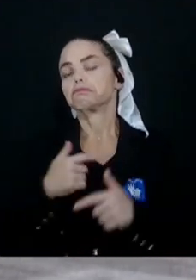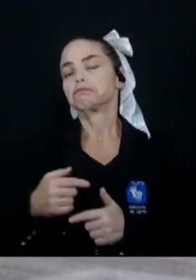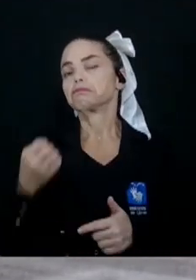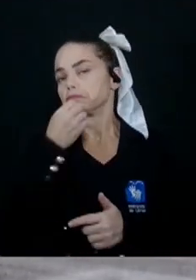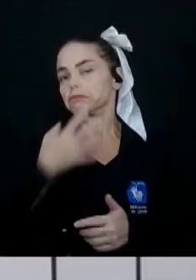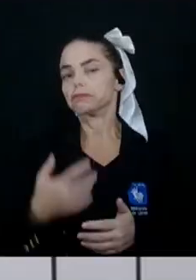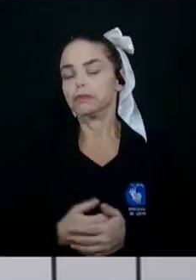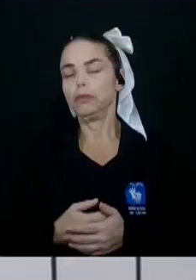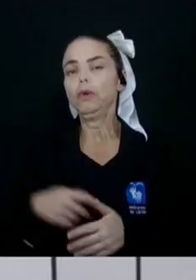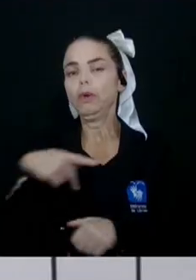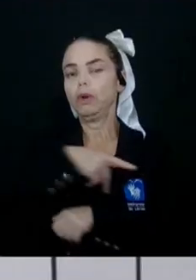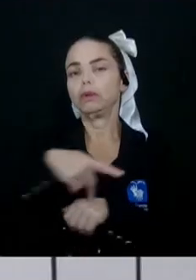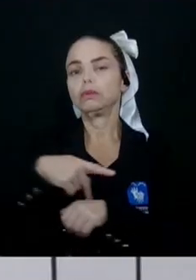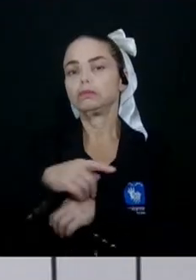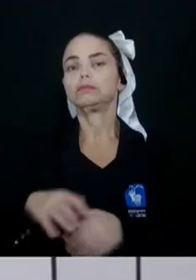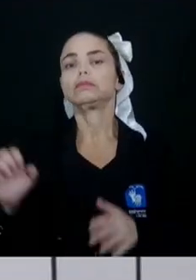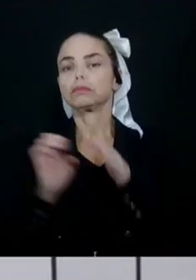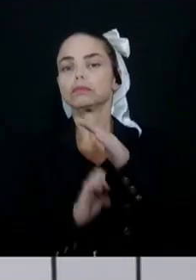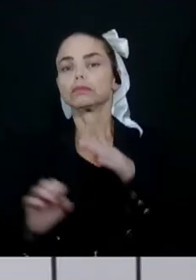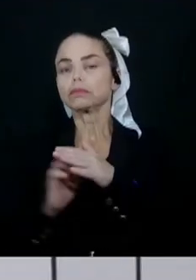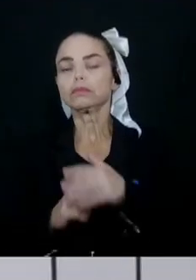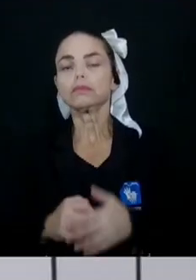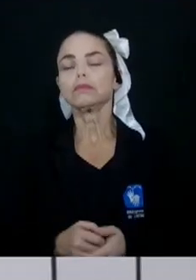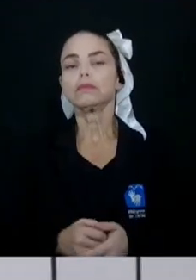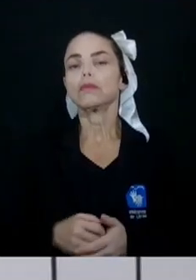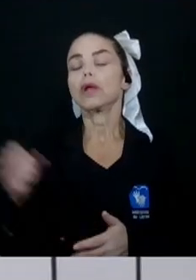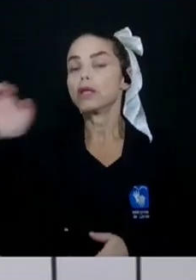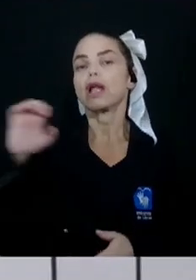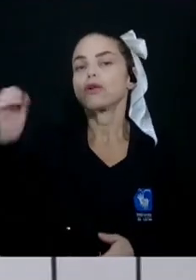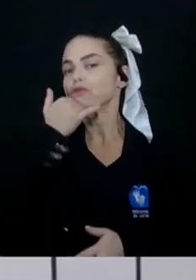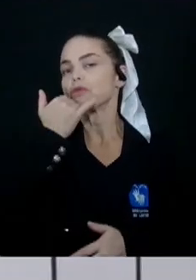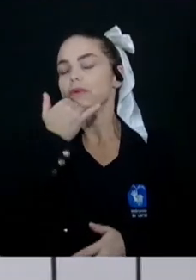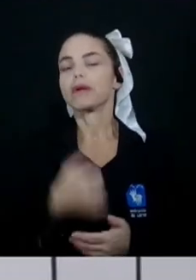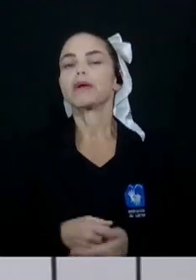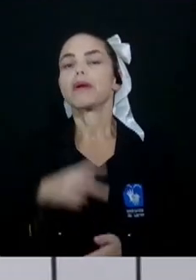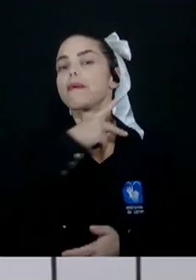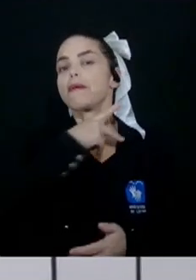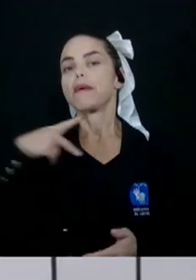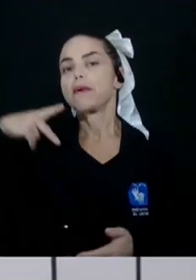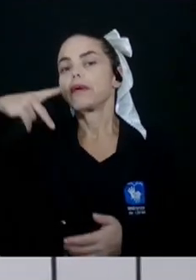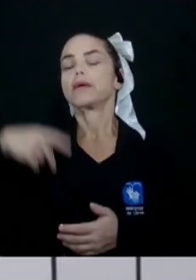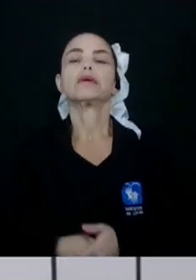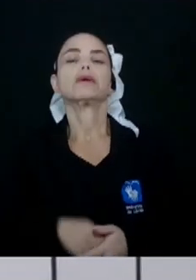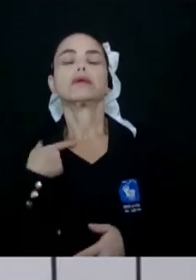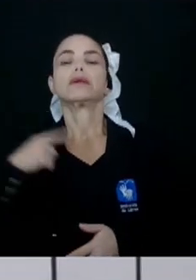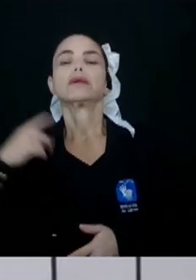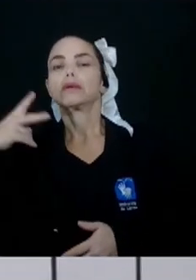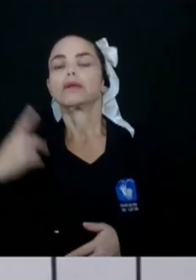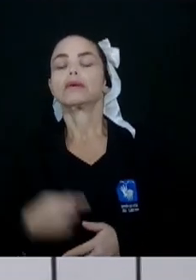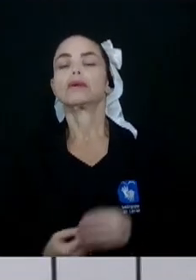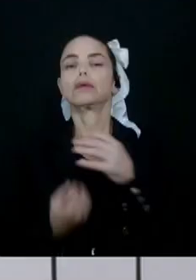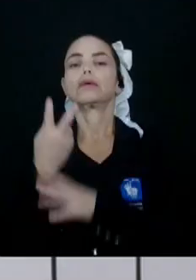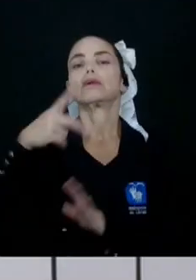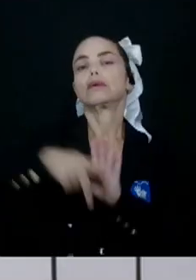todos os estados. O vereador Permínio Monteiro apresenta projeto que prevê a implantação de parques